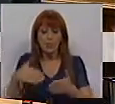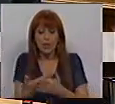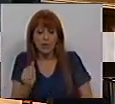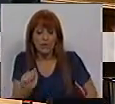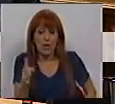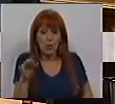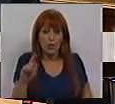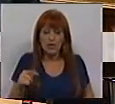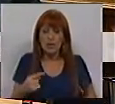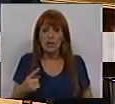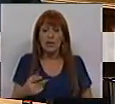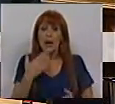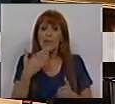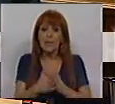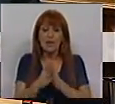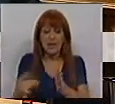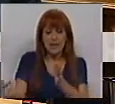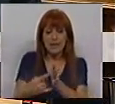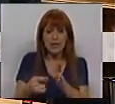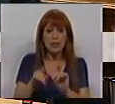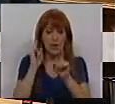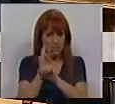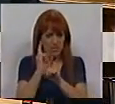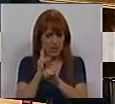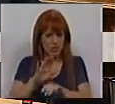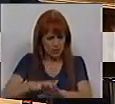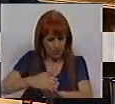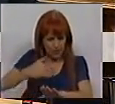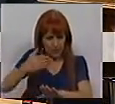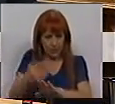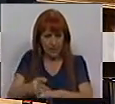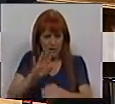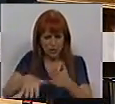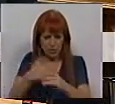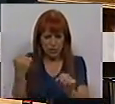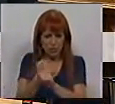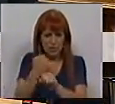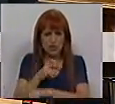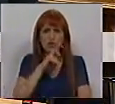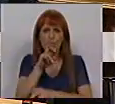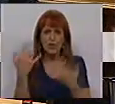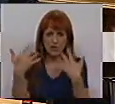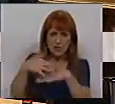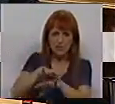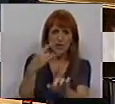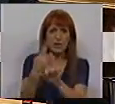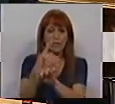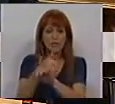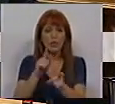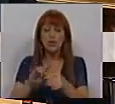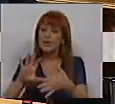do PS apela à necessidade de manter e reforçar um plano operacional de respostas integradas